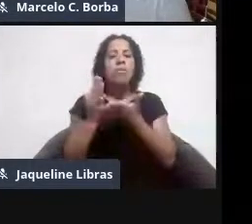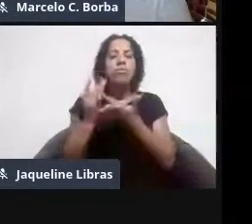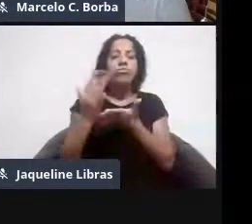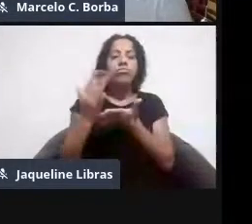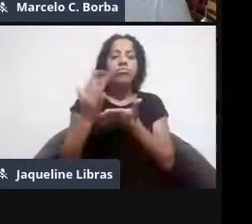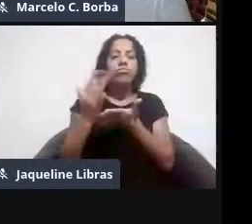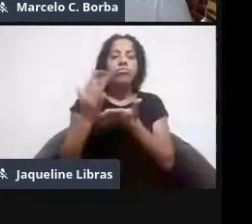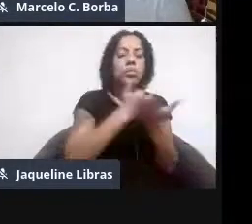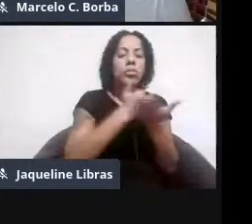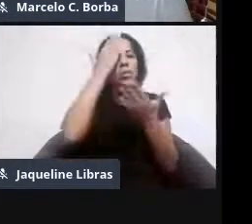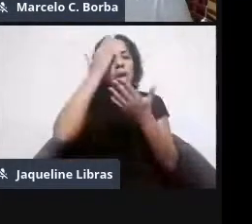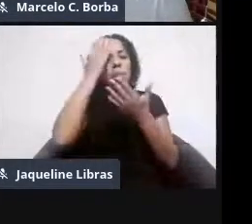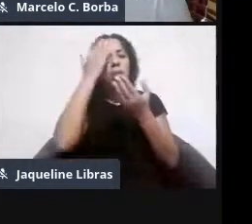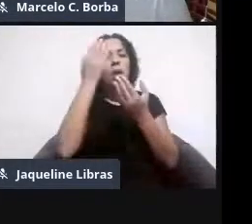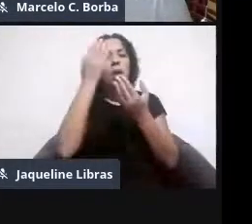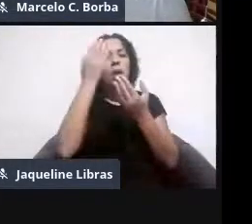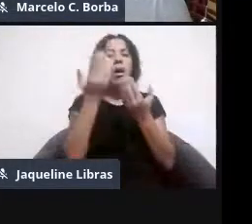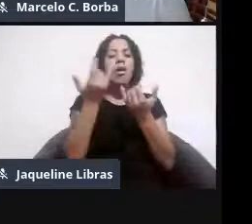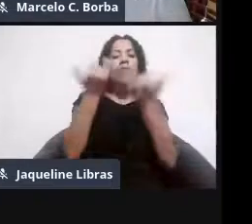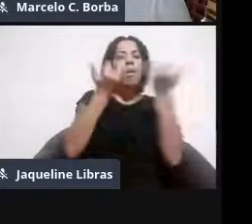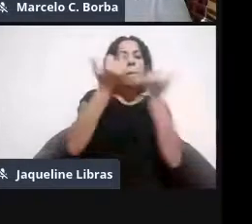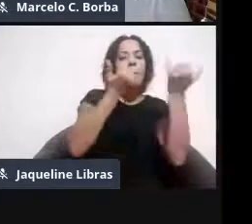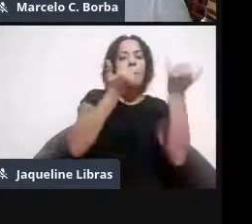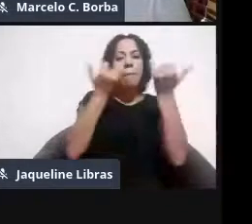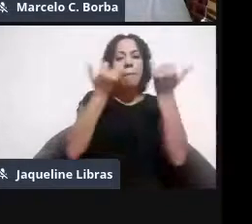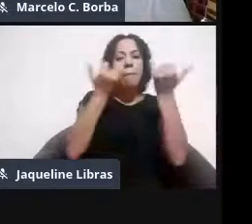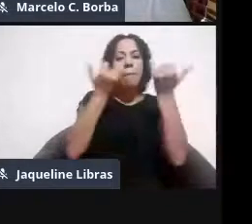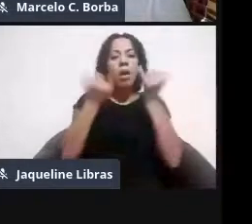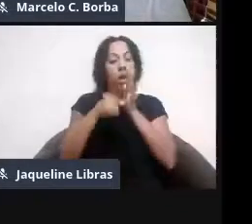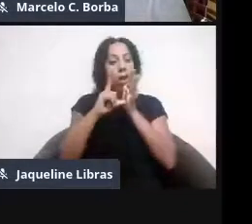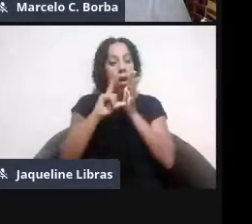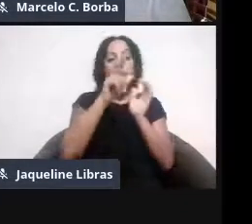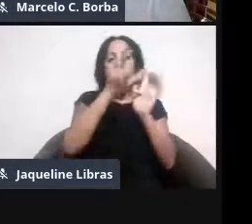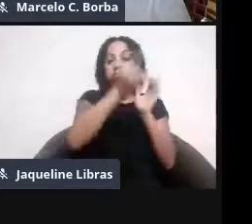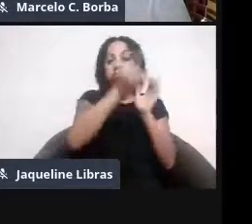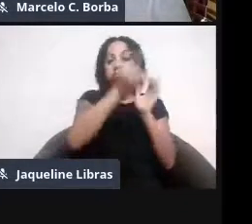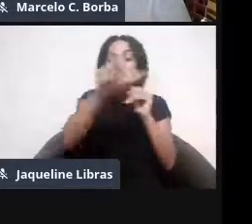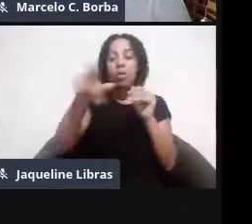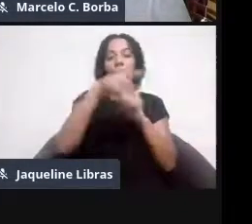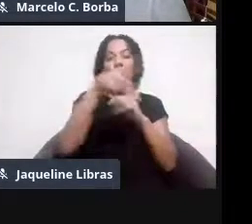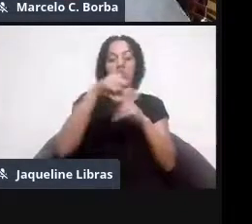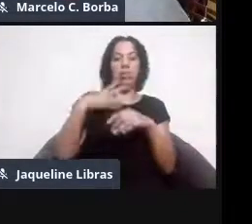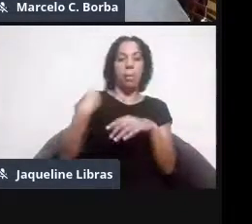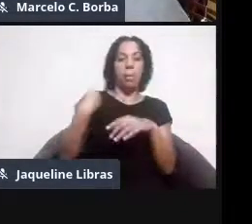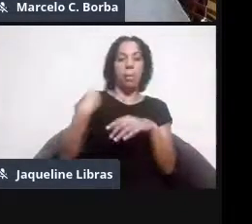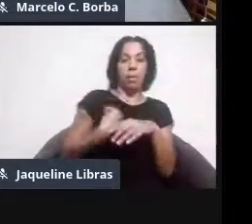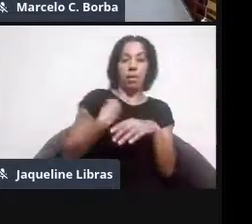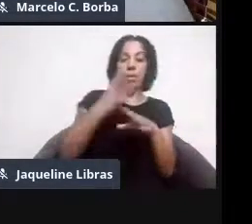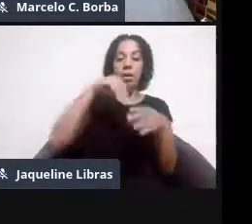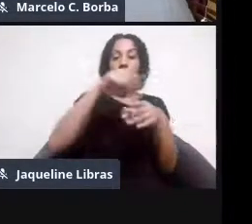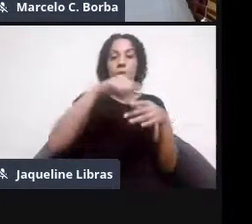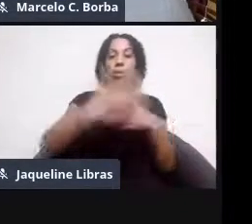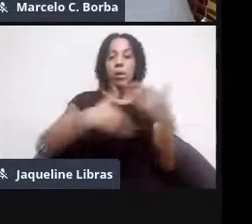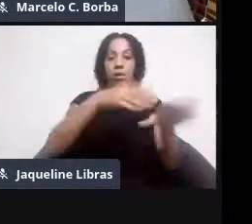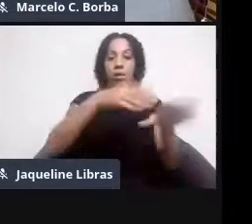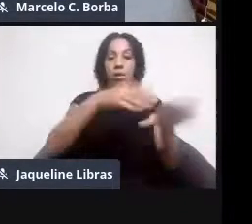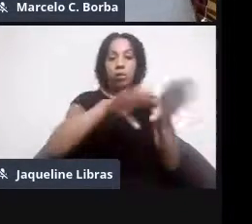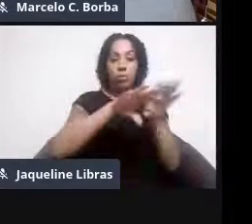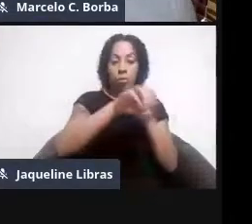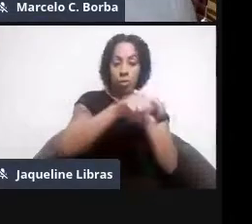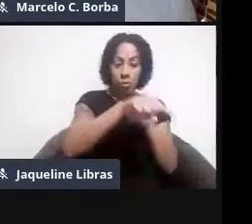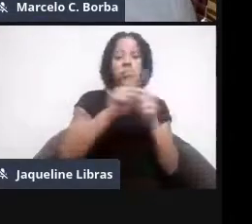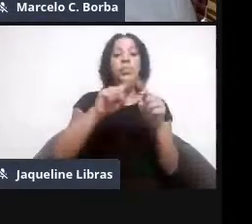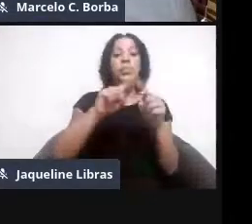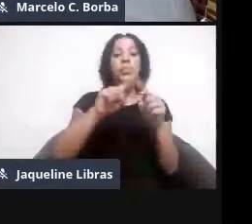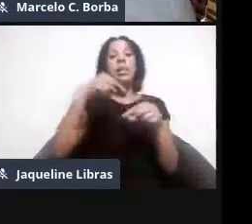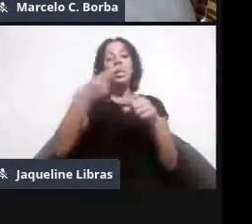um levantamento de informações preliminares dos professores que participam do processo formativo, e depois eu vou explicar